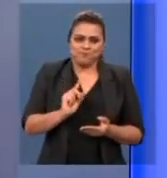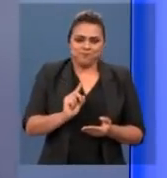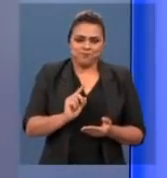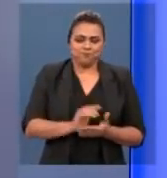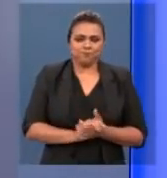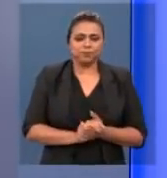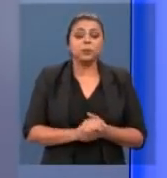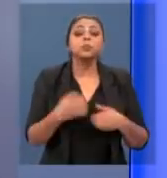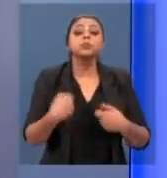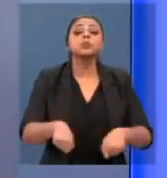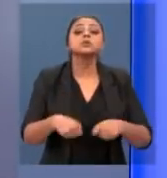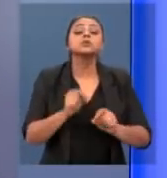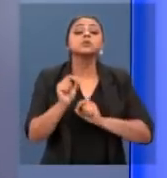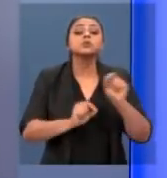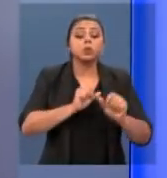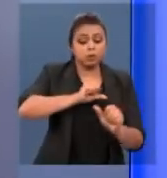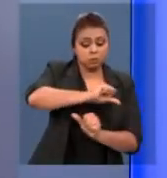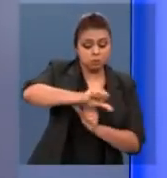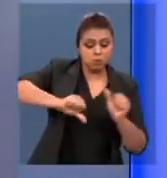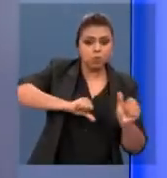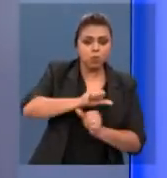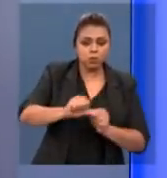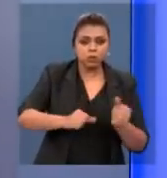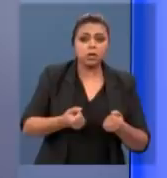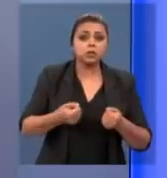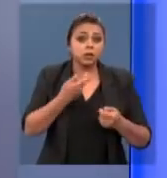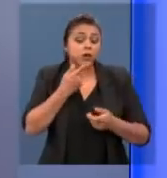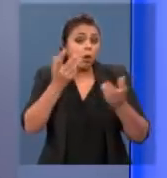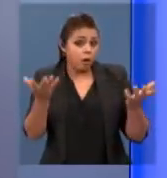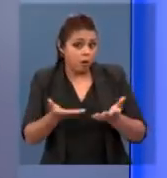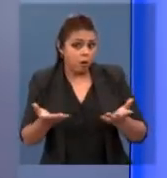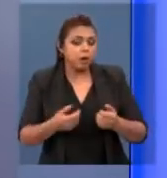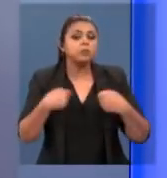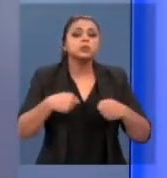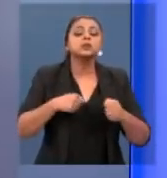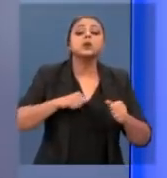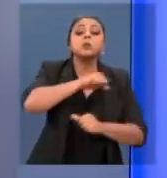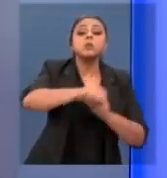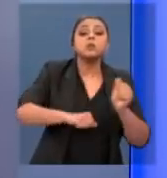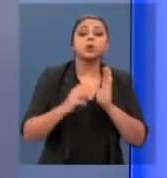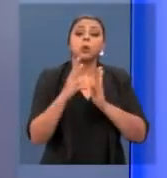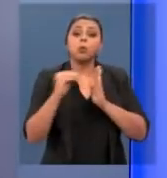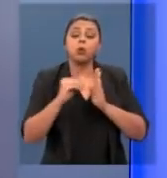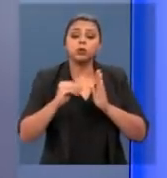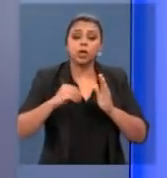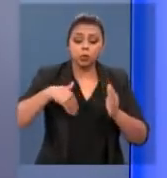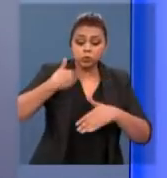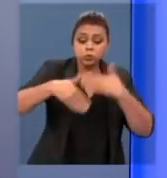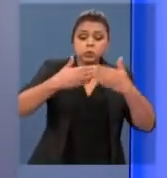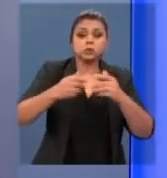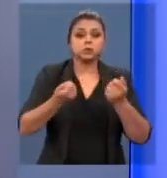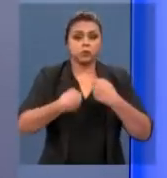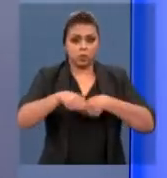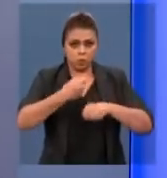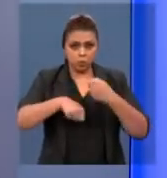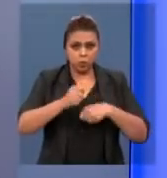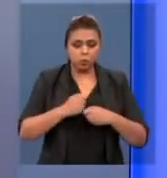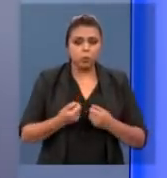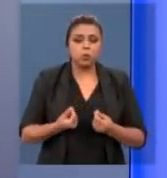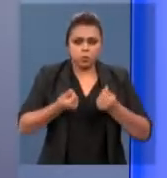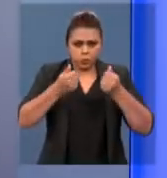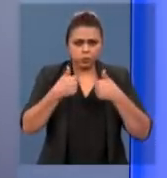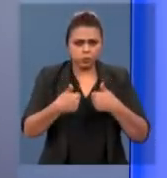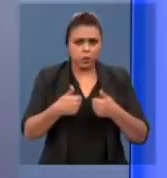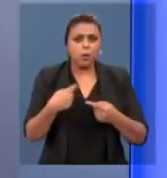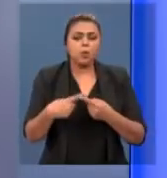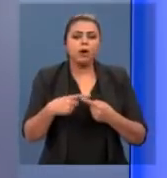a gente precisa fazer aquela mudança que a gente está falando é preciso mudar o modelo de desenvolvimento econômico com isenções fiscais na